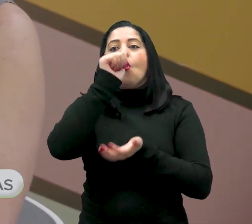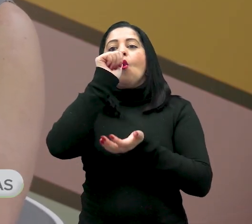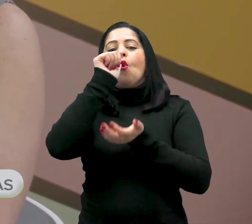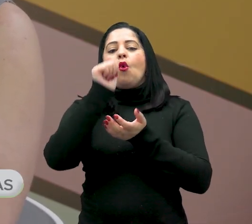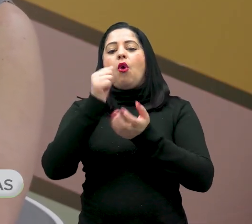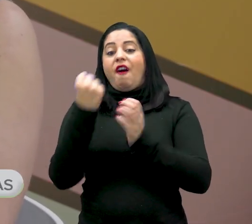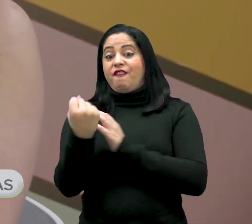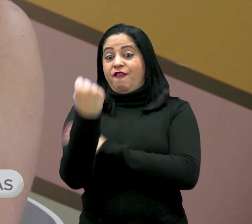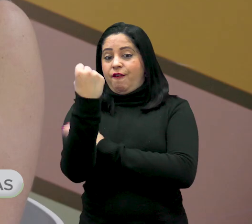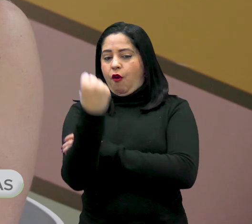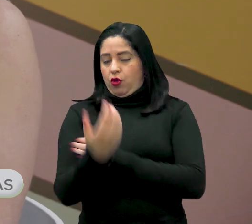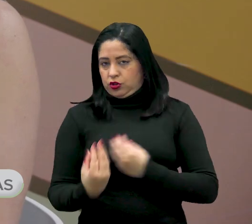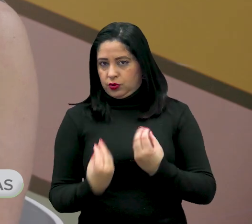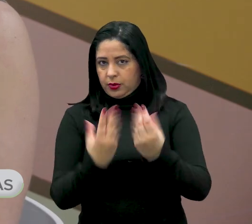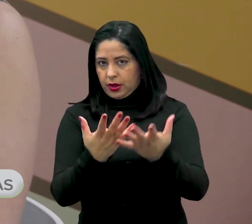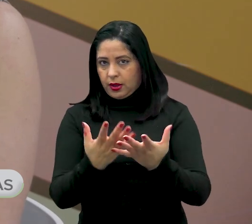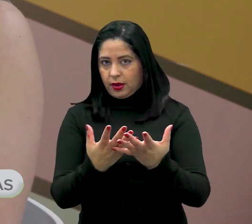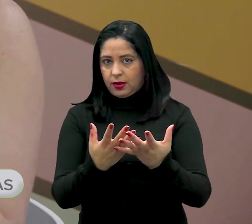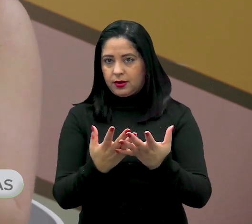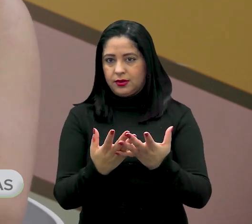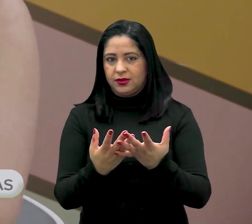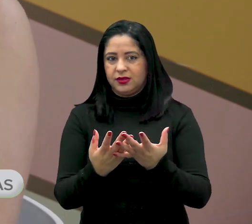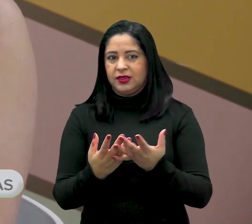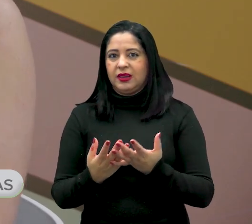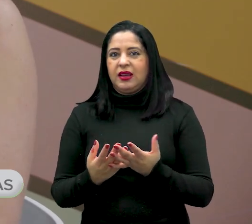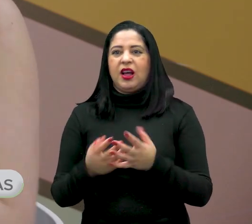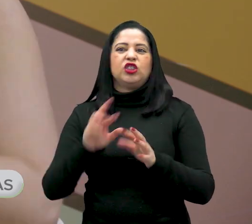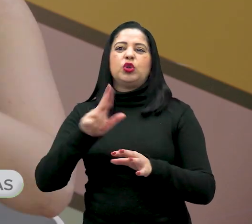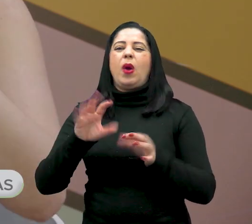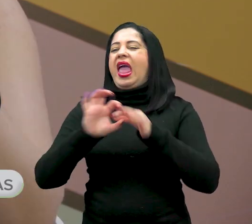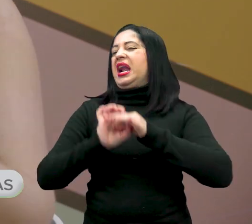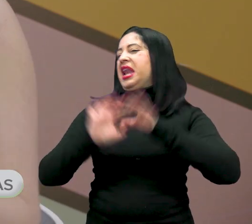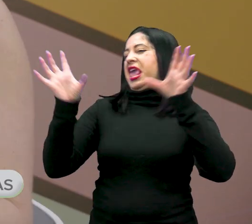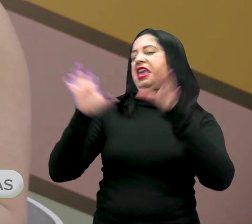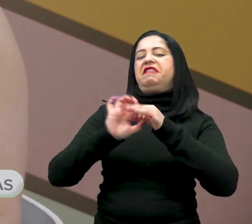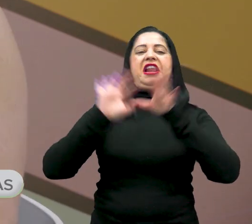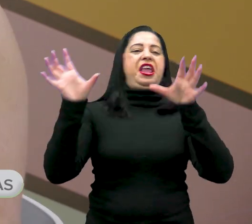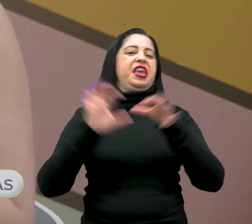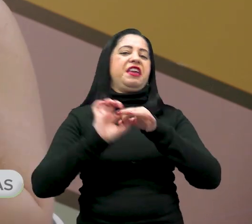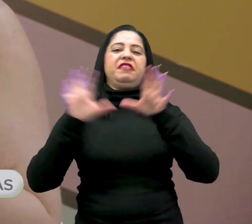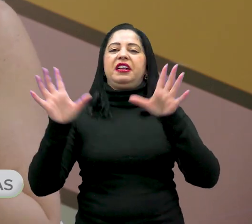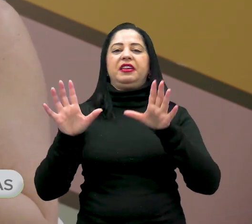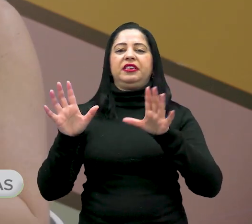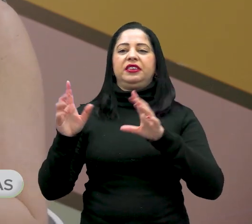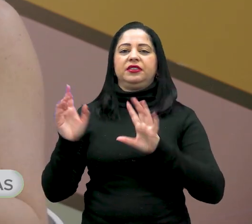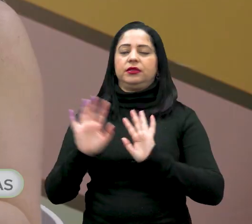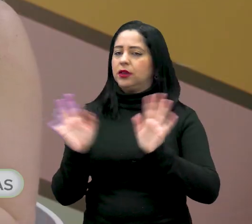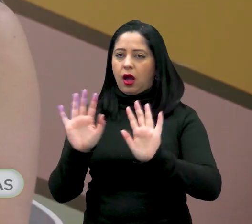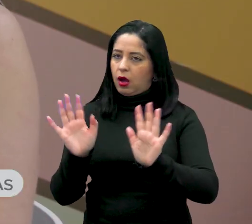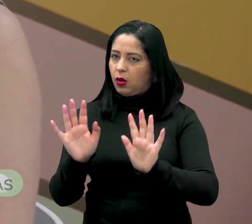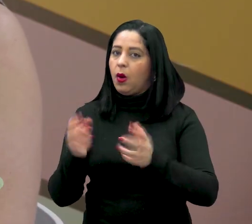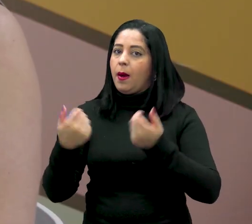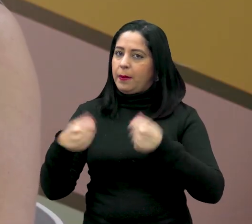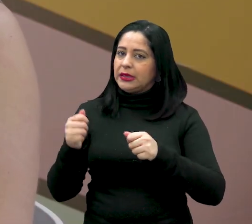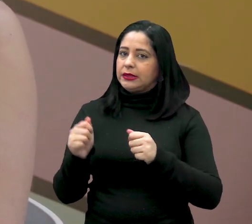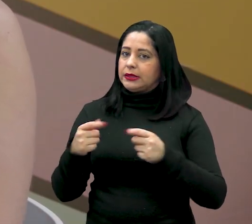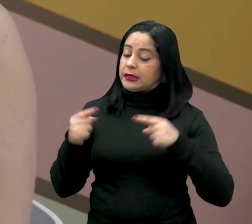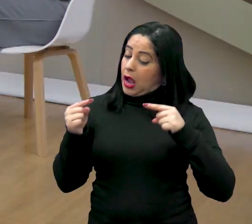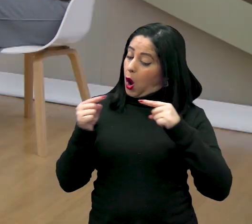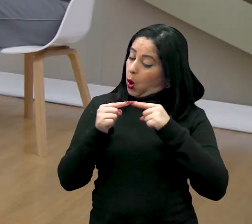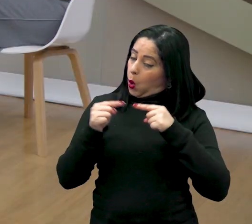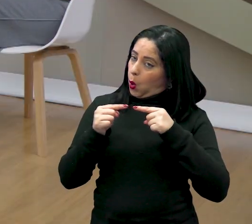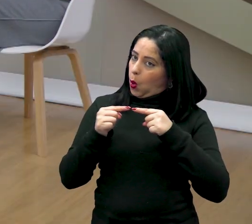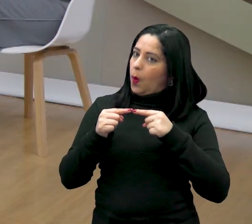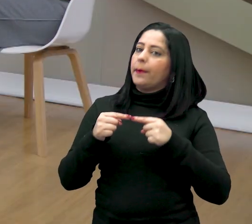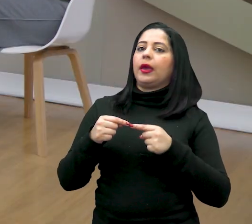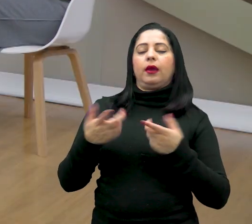Vamos fazendo por ciclos o que for necessário. Não é só porque é suplemento que eu posso tomar 500 tipos também. Eu sou dessa opinião. Sim, com certeza. Então por